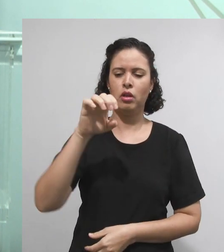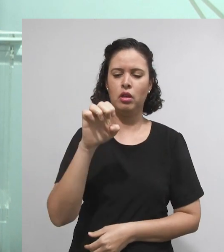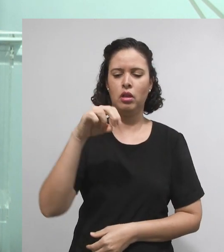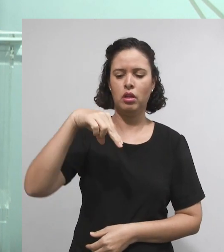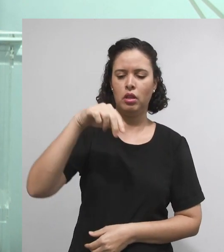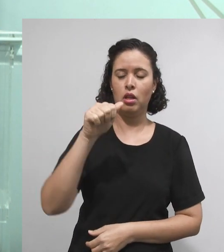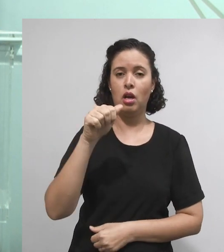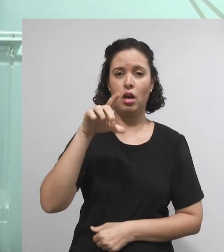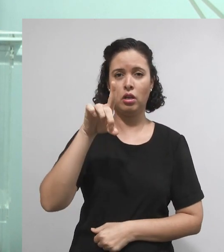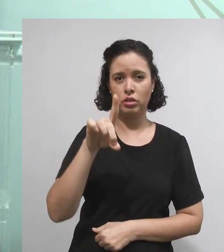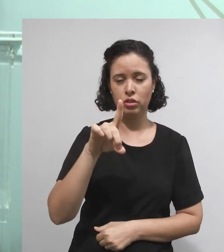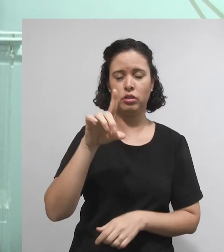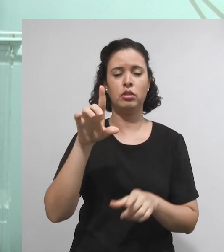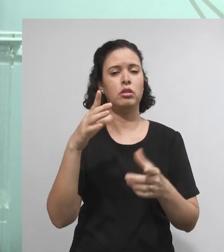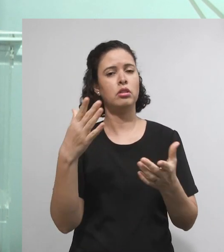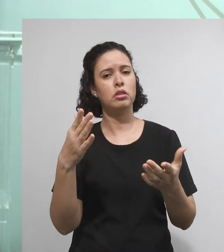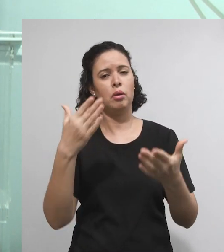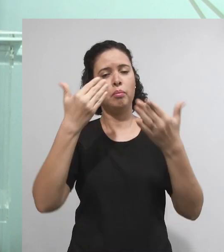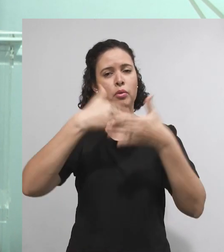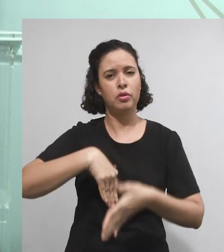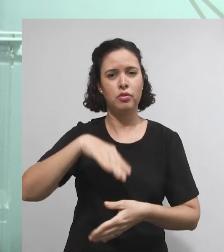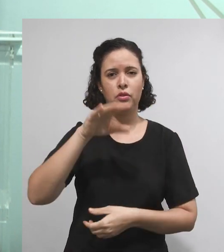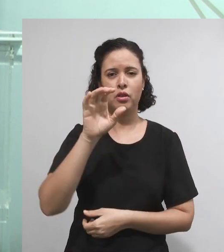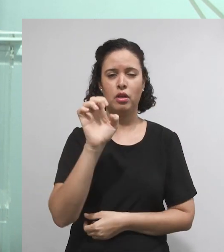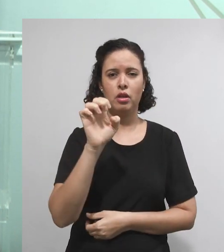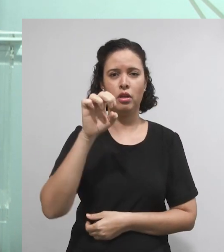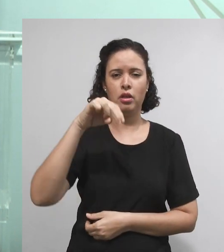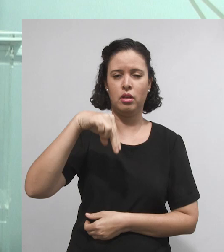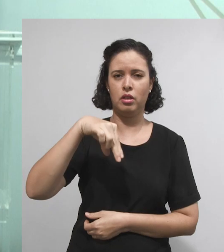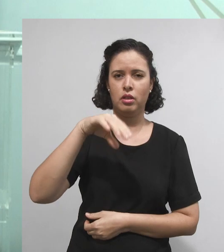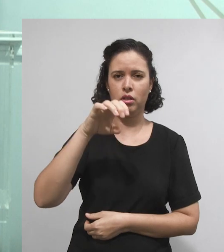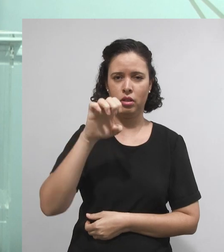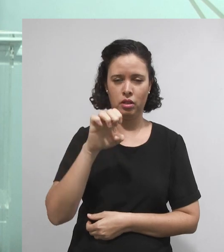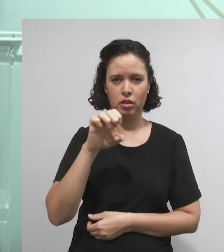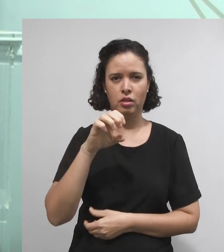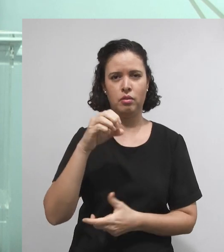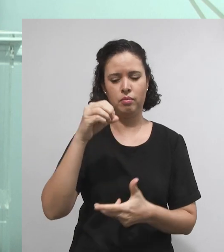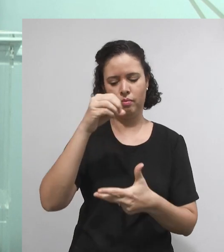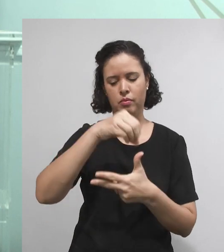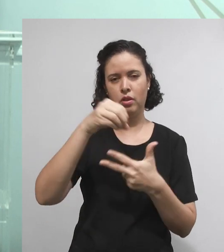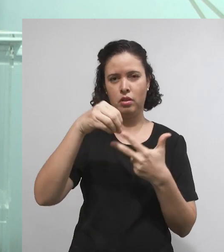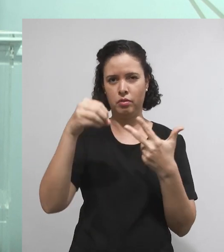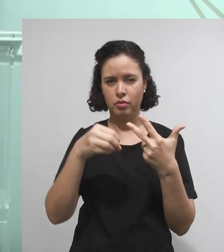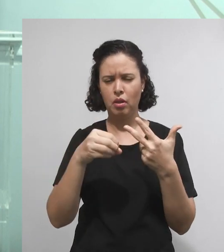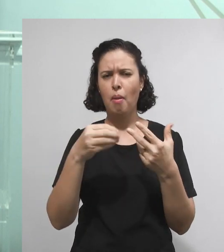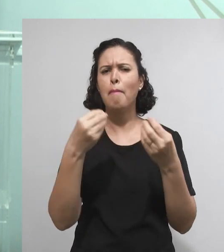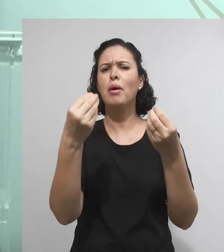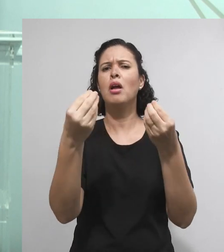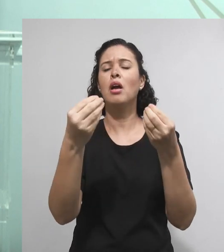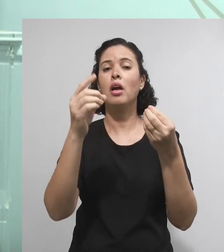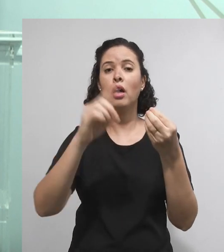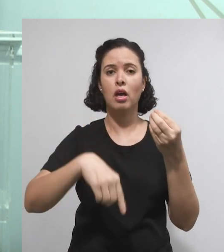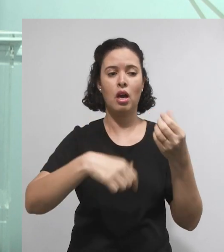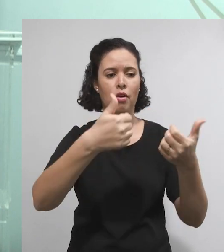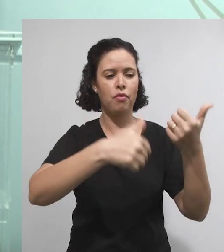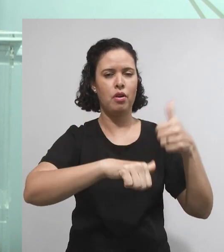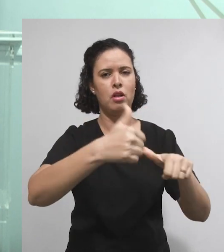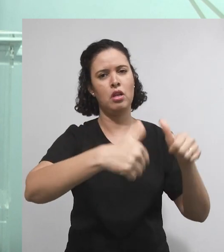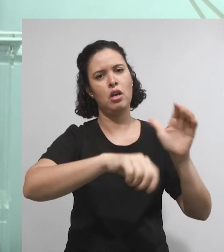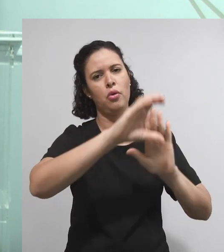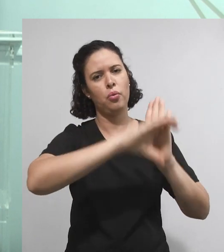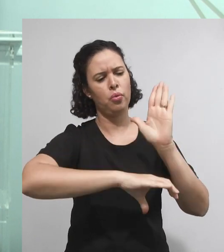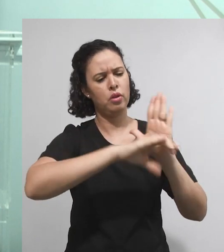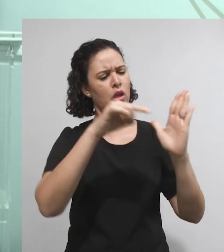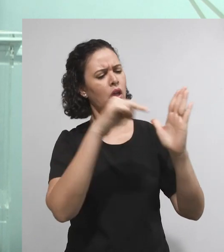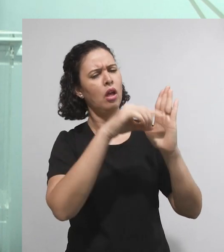Enem, todas essas estruturas, elas servem para, entre aspas, avaliar o currículo, avaliar